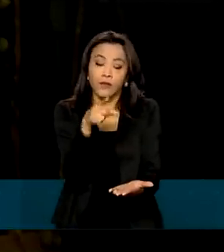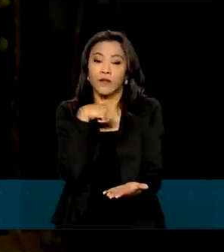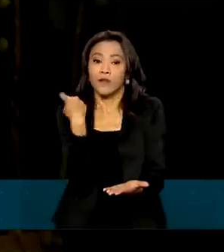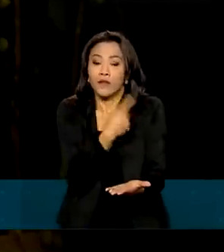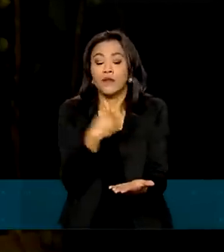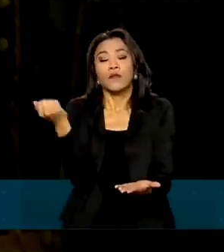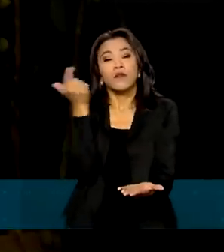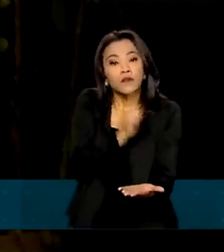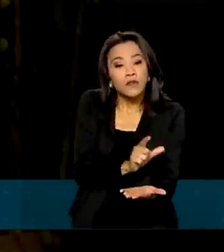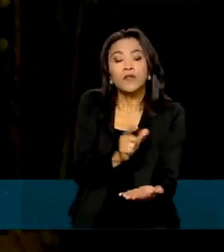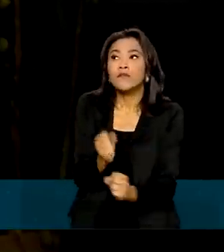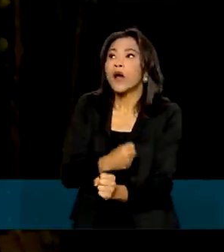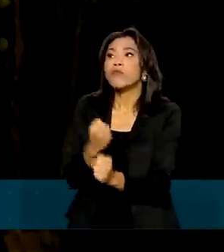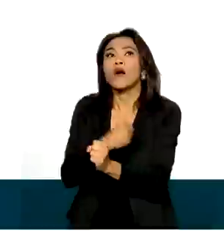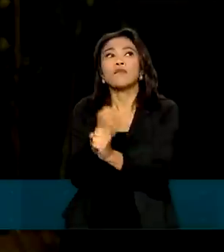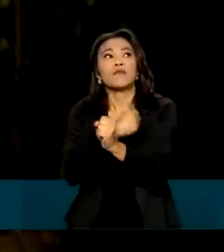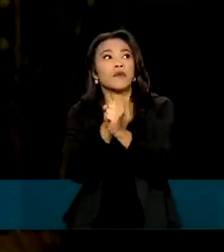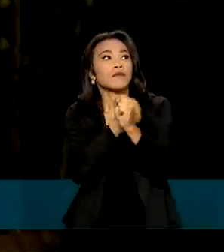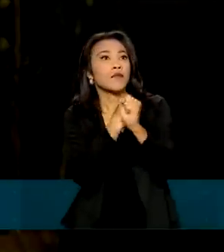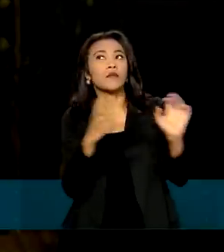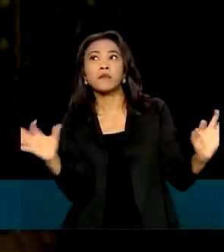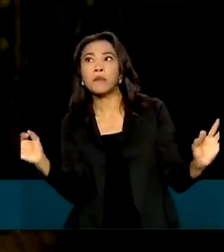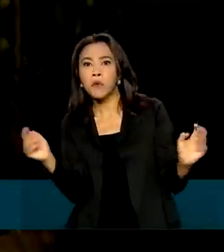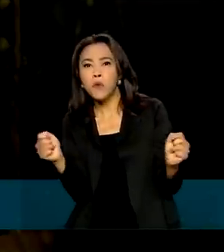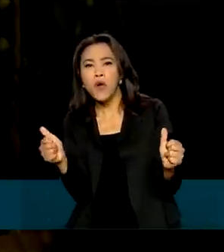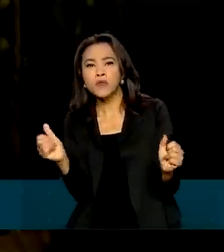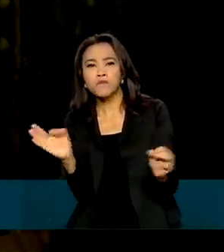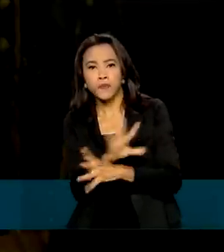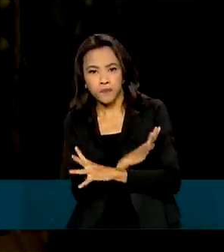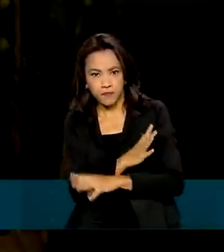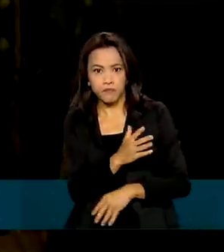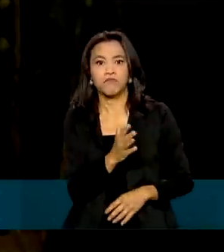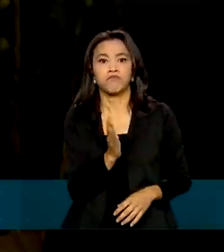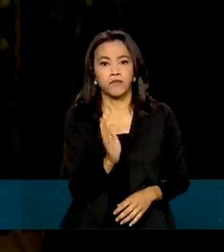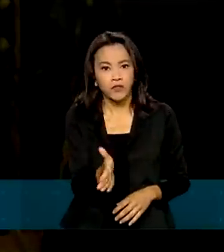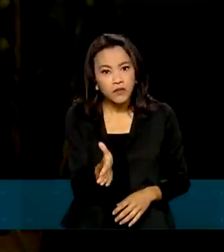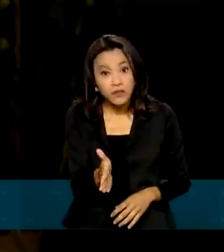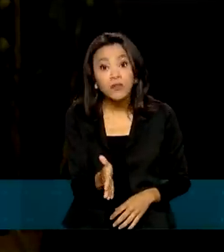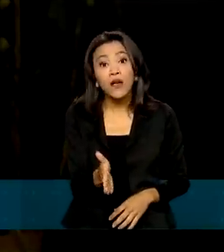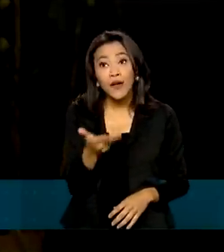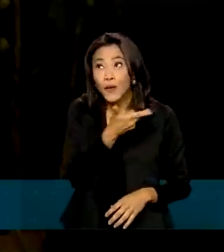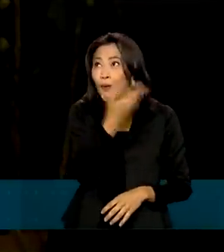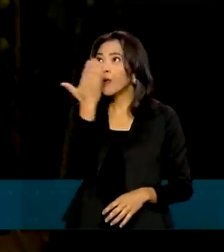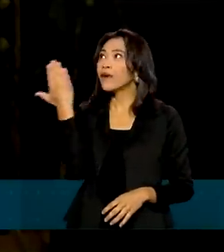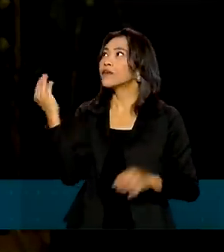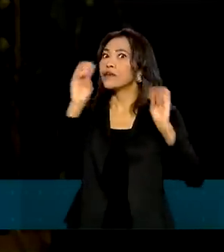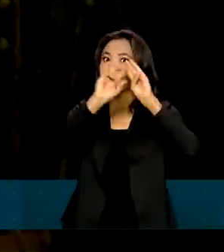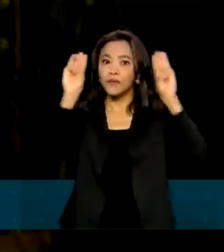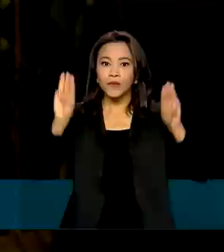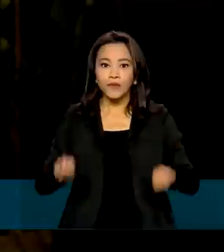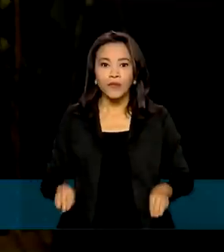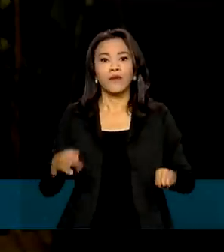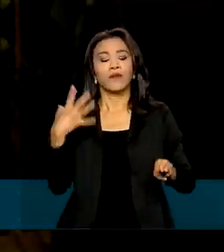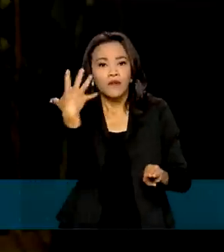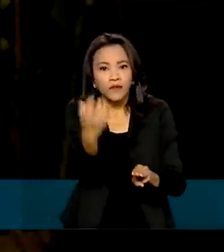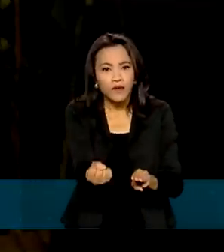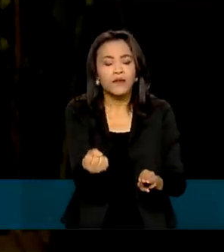tendo aqui a obra sendo finalizada. E a gente tem certeza que com esse patrimônio aqui, nós iremos